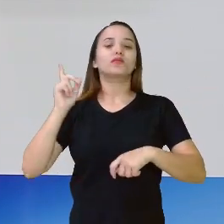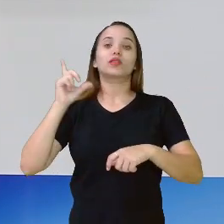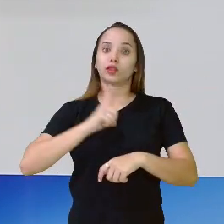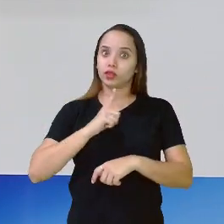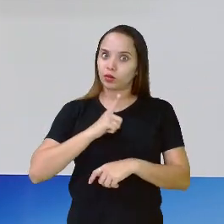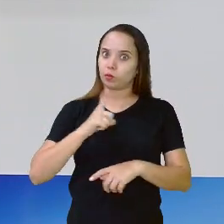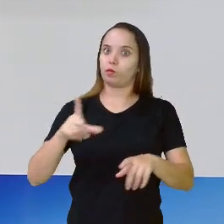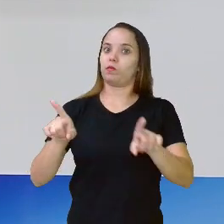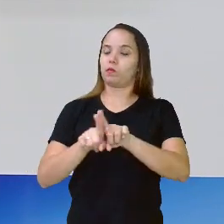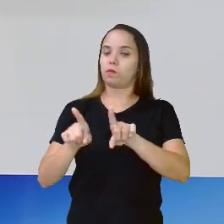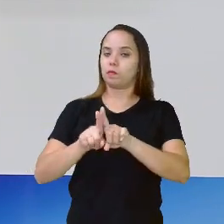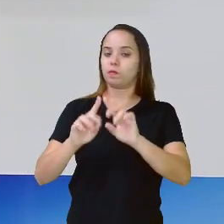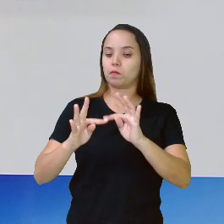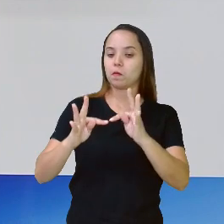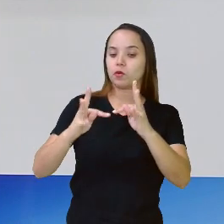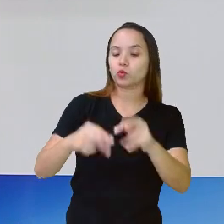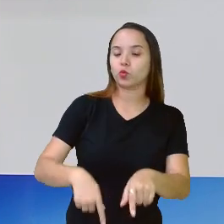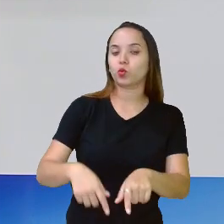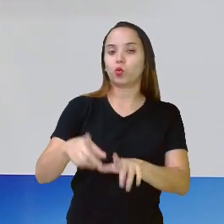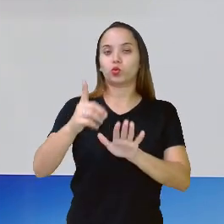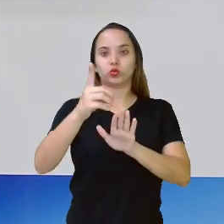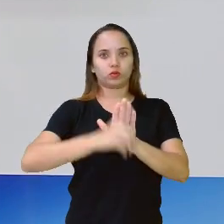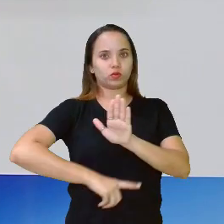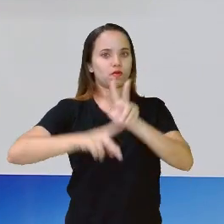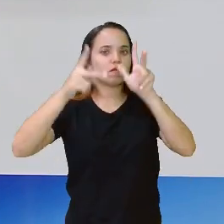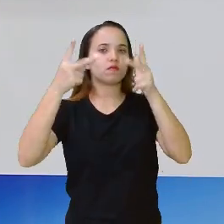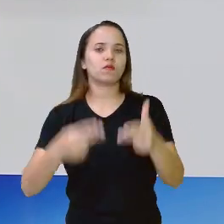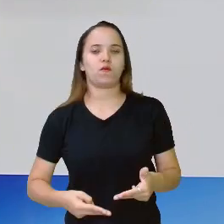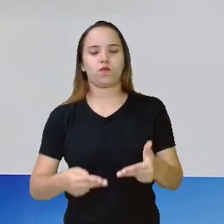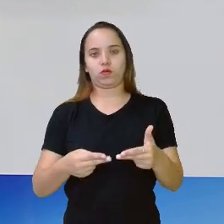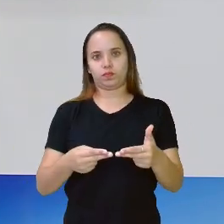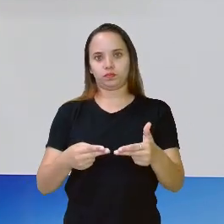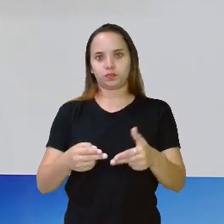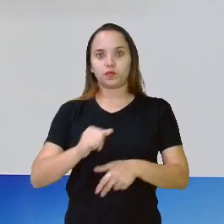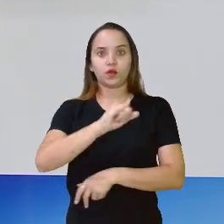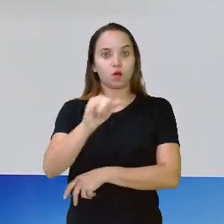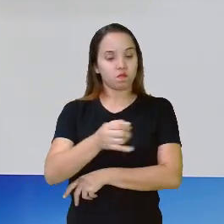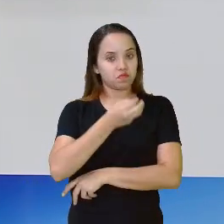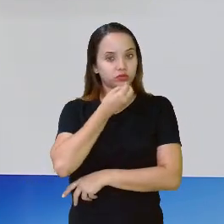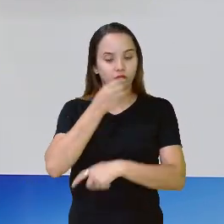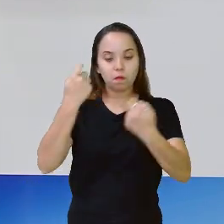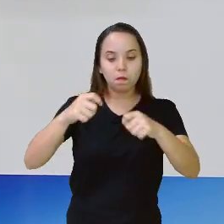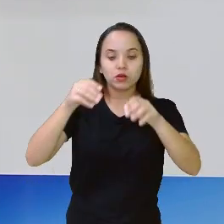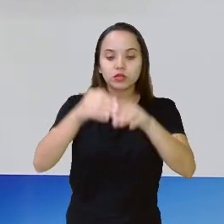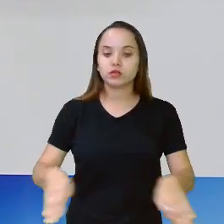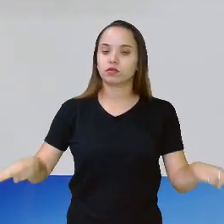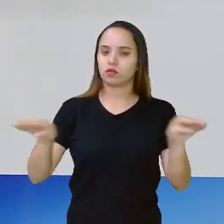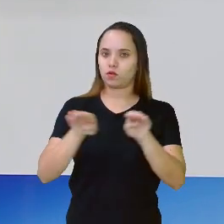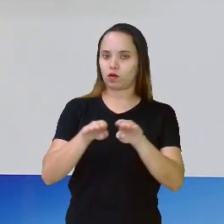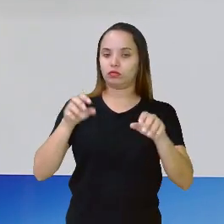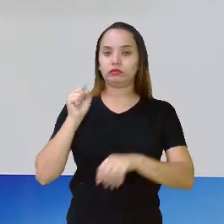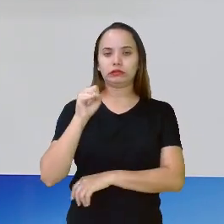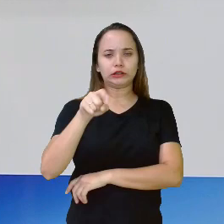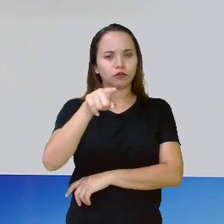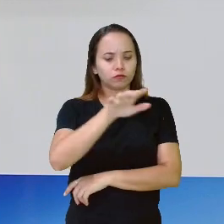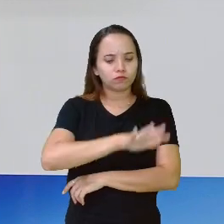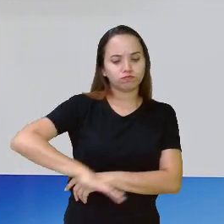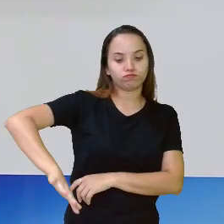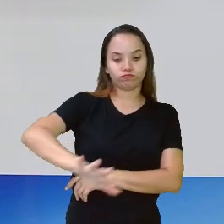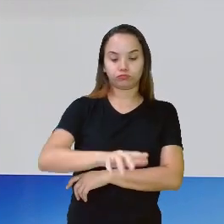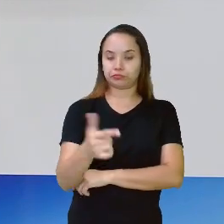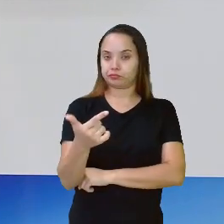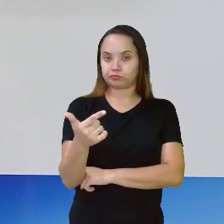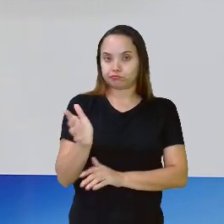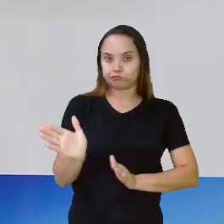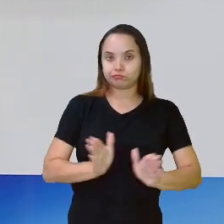e precisa ter a mesma oportunidade. Quando você está num ambiente que não é acessível, que a gente